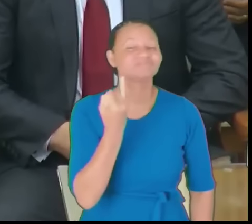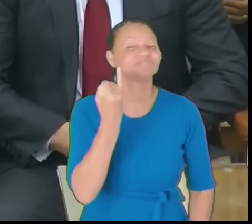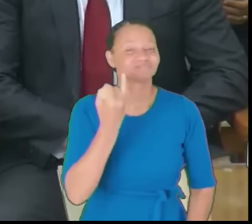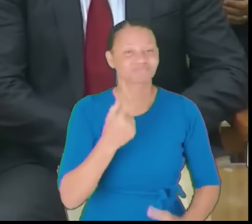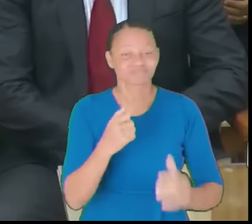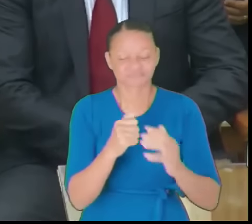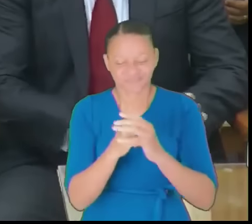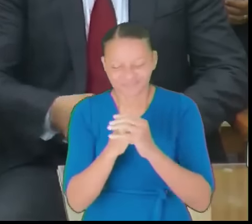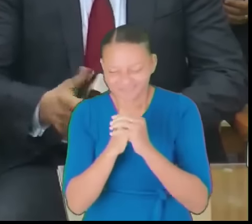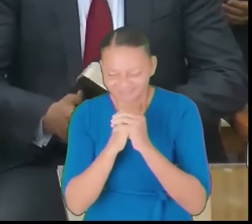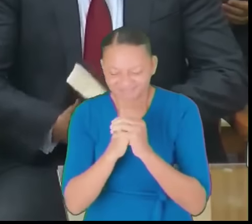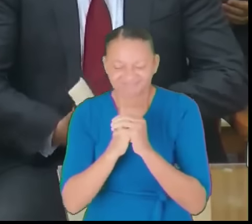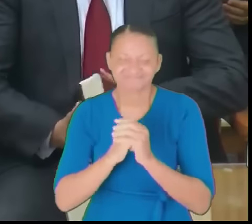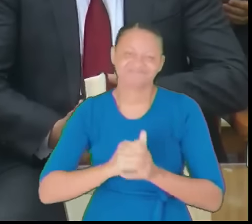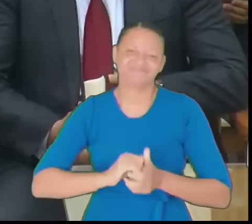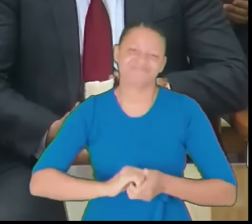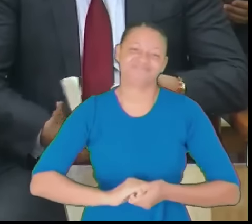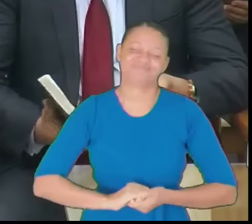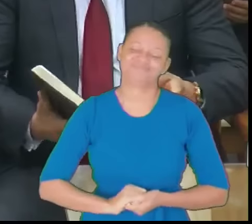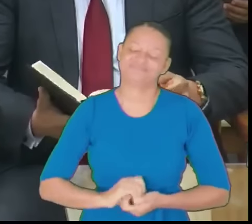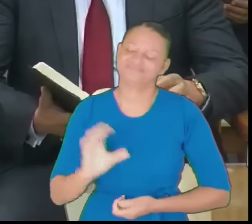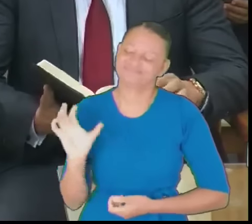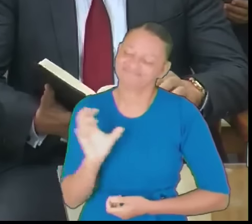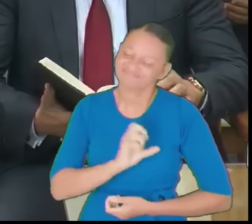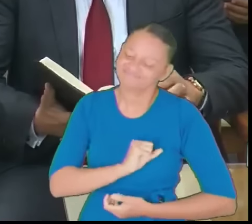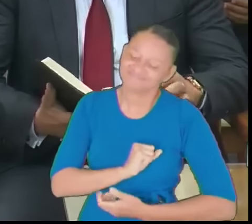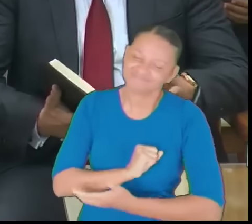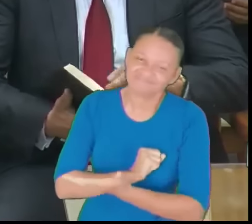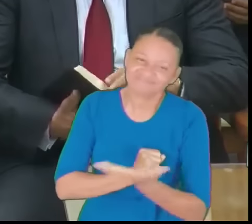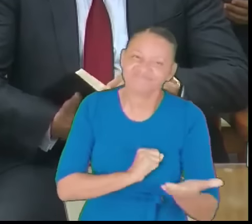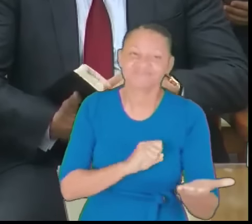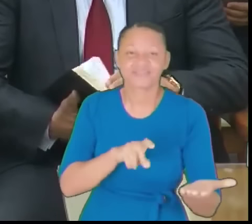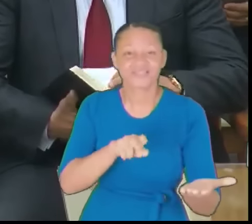Amém? Meus irmãos,